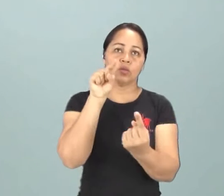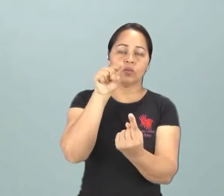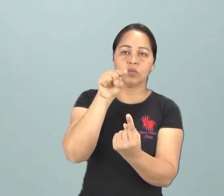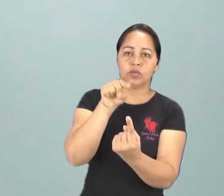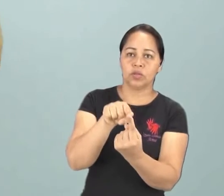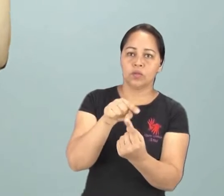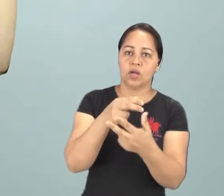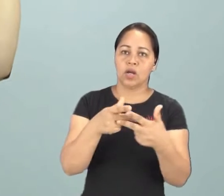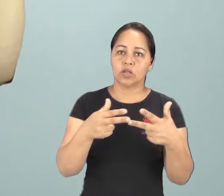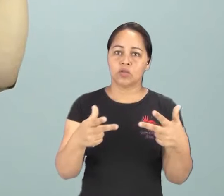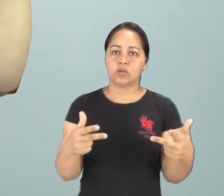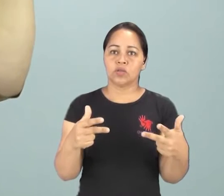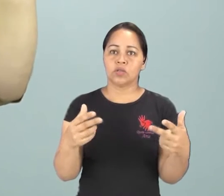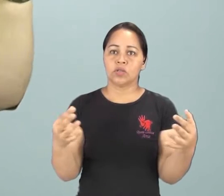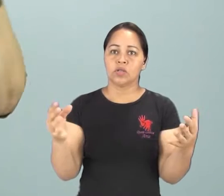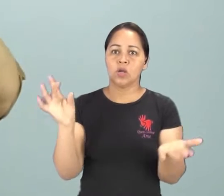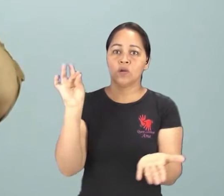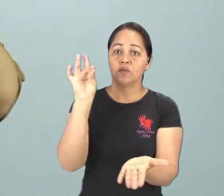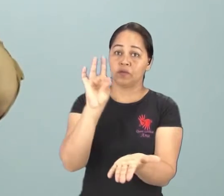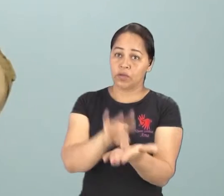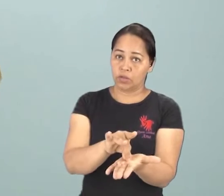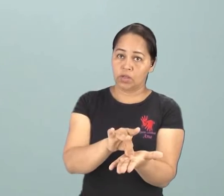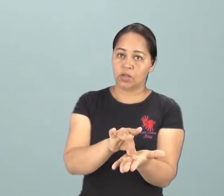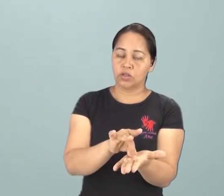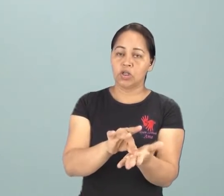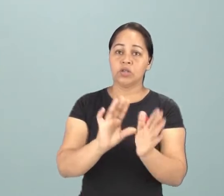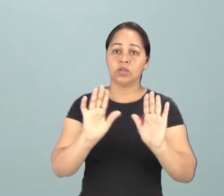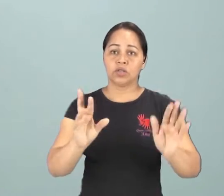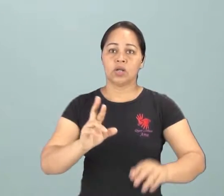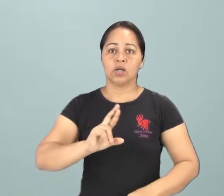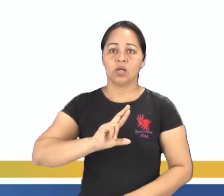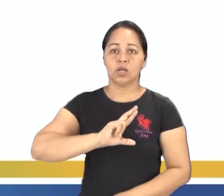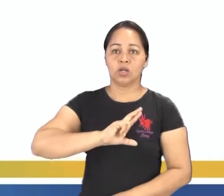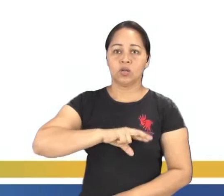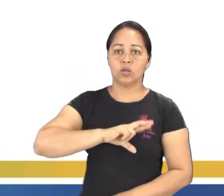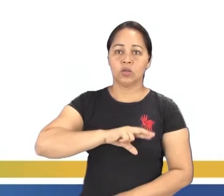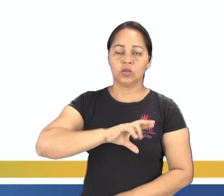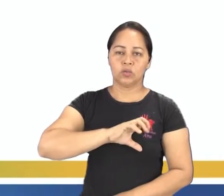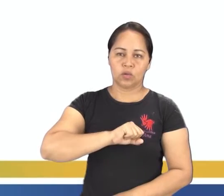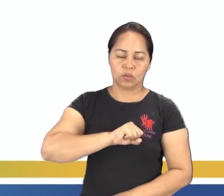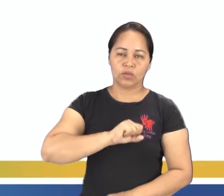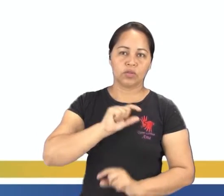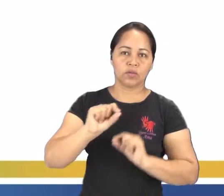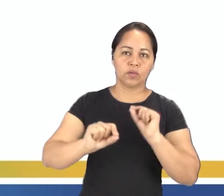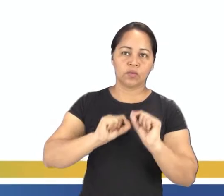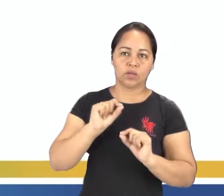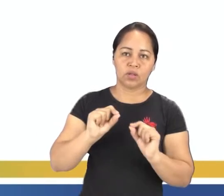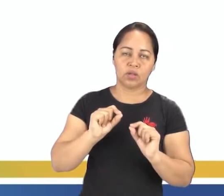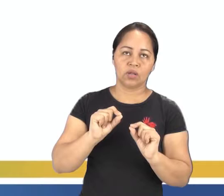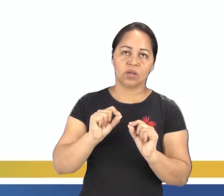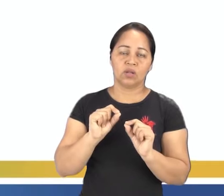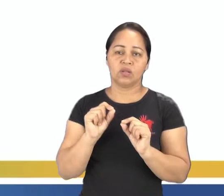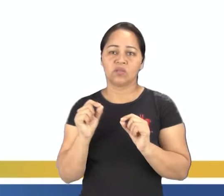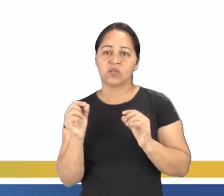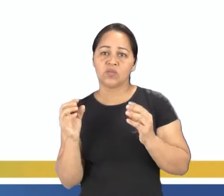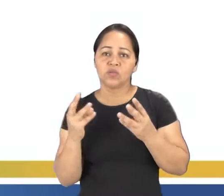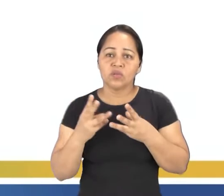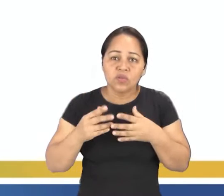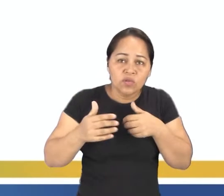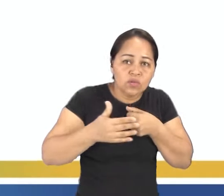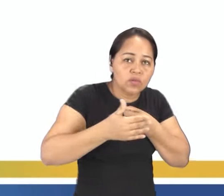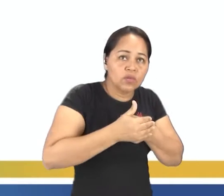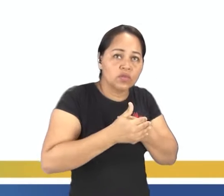concretas e não as abstratas como lá no romantismo. Lembra da oposição ao romantismo? Então, cientificismo e